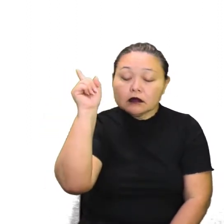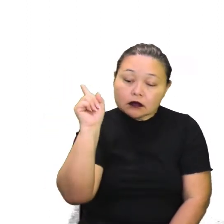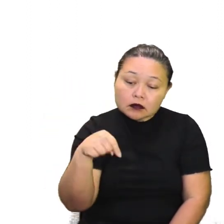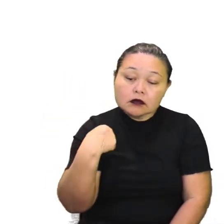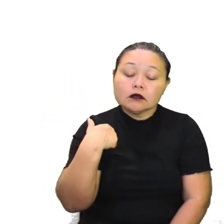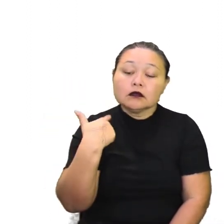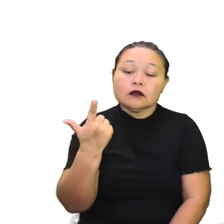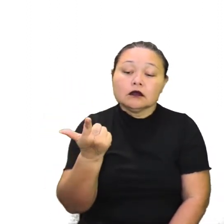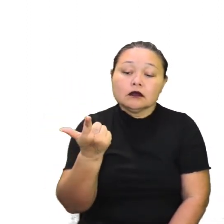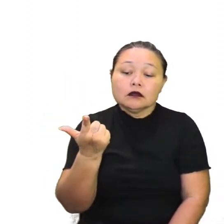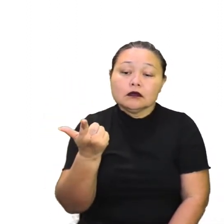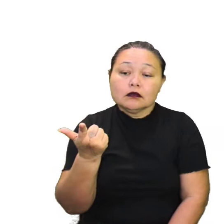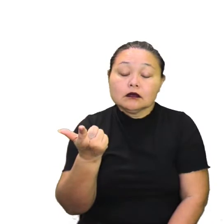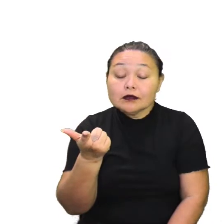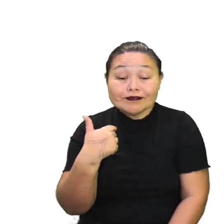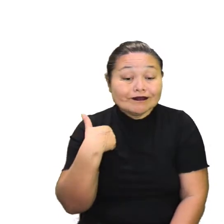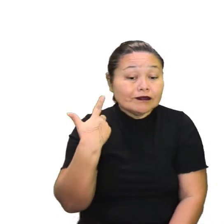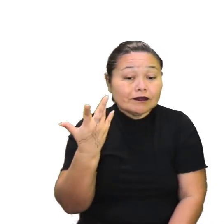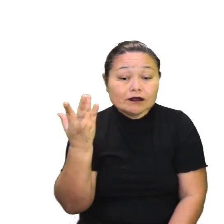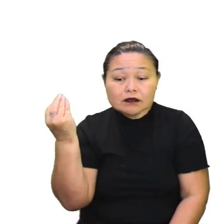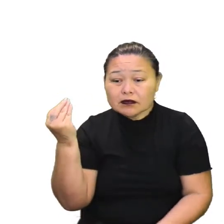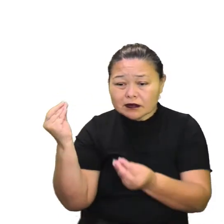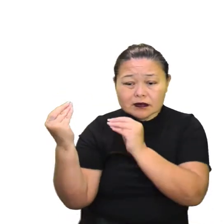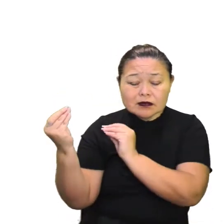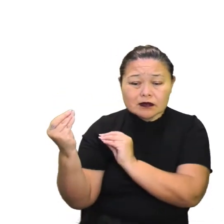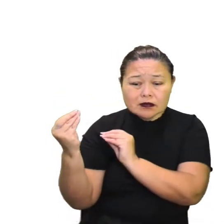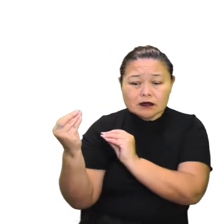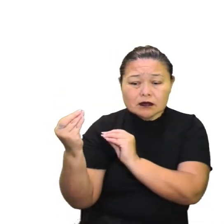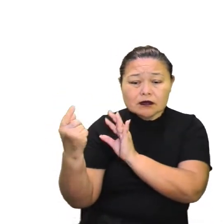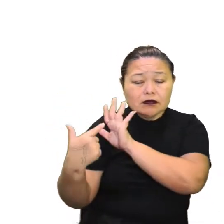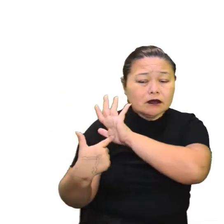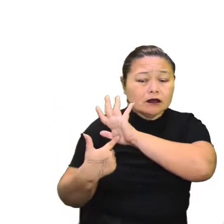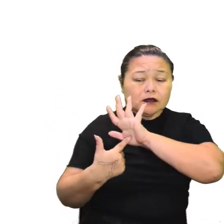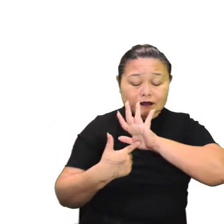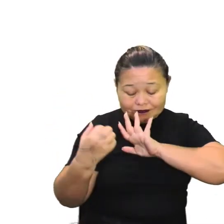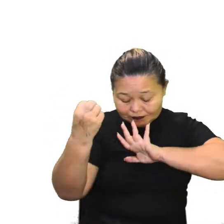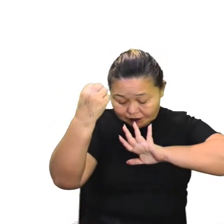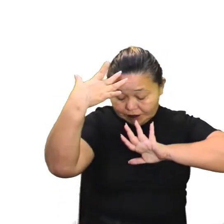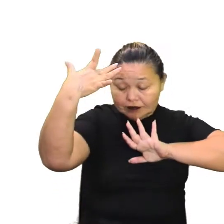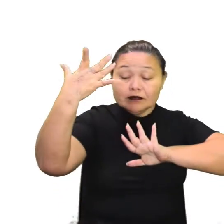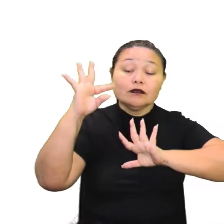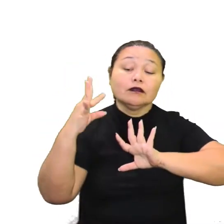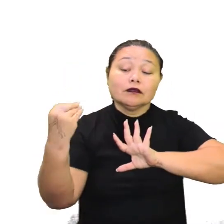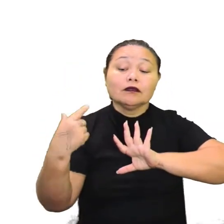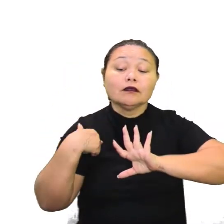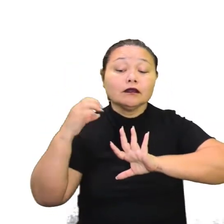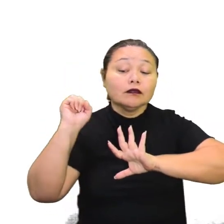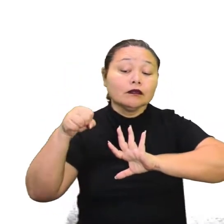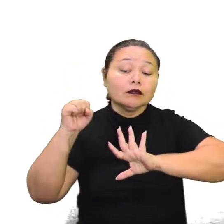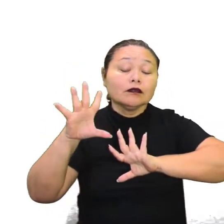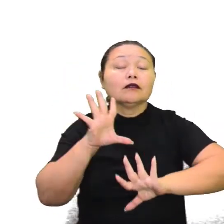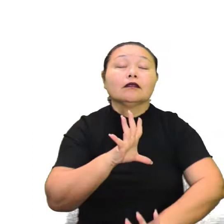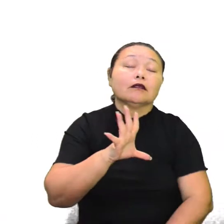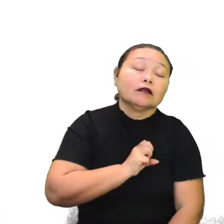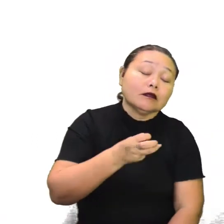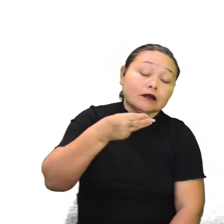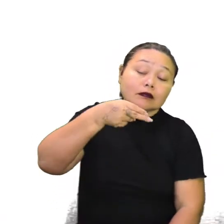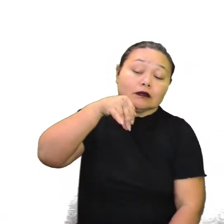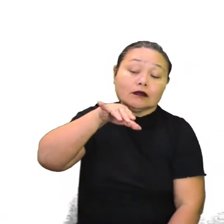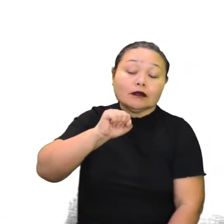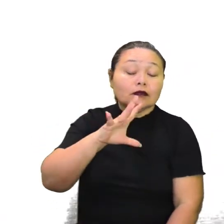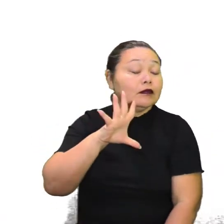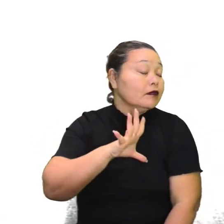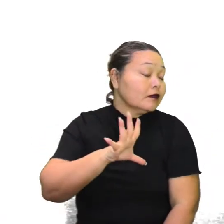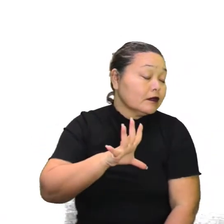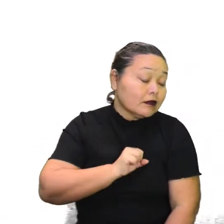Sim, é um soneto de que tá ali expondo a culpa total? Sim. Olha, eu te amo,